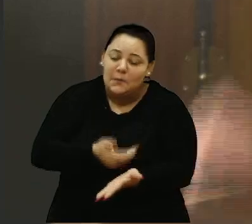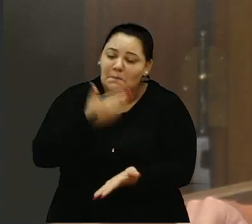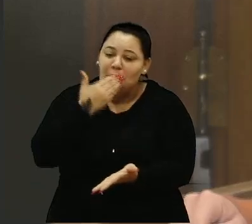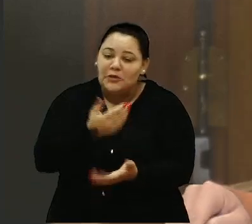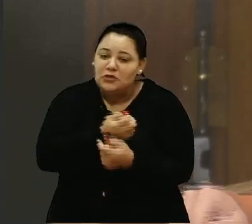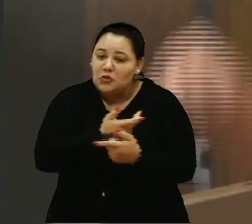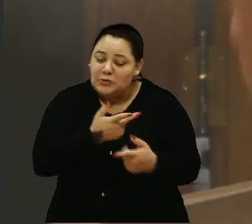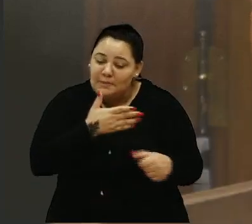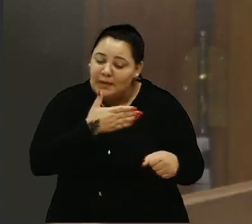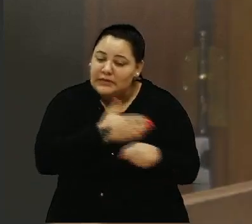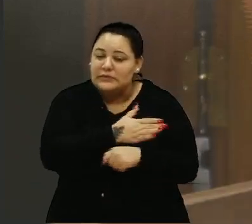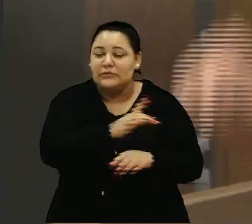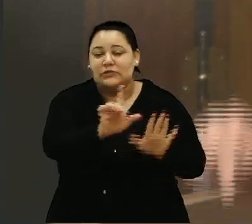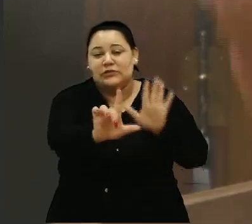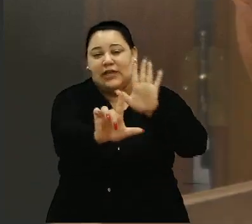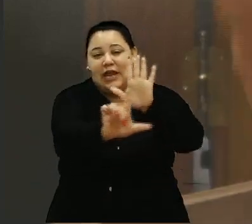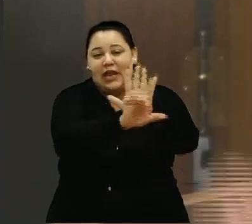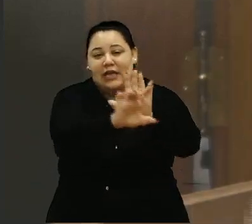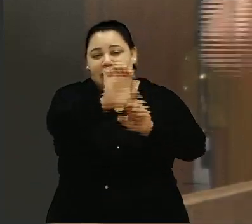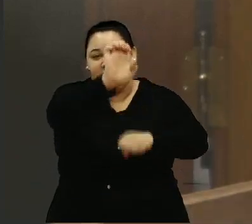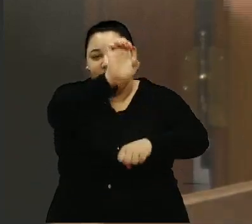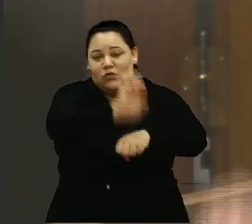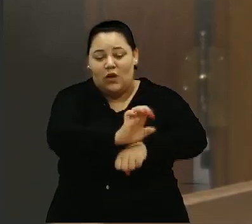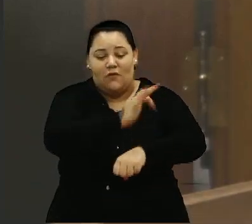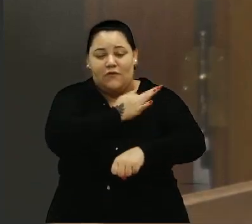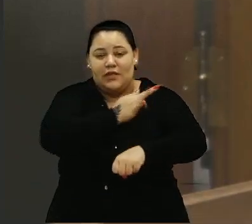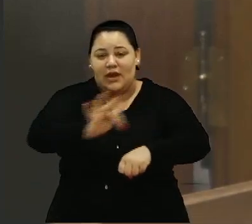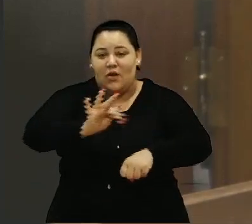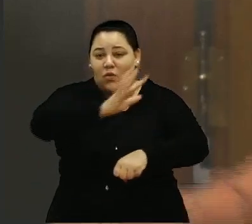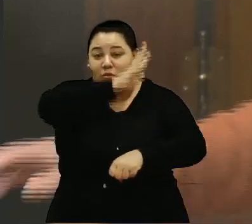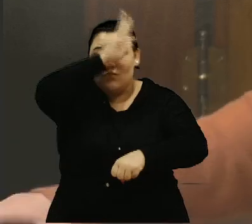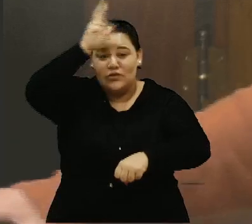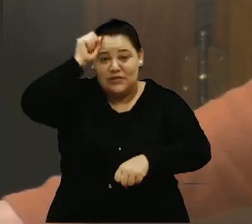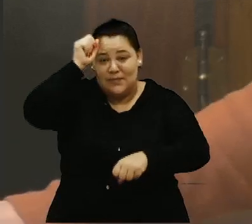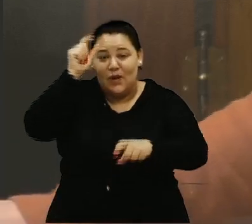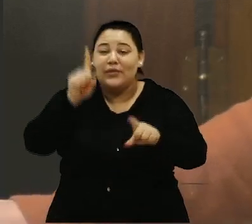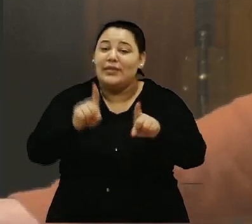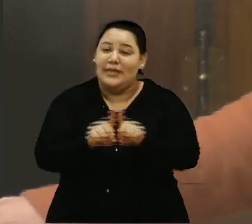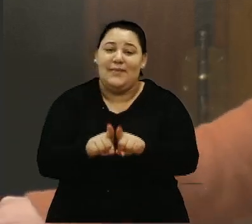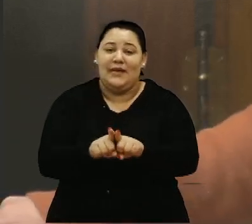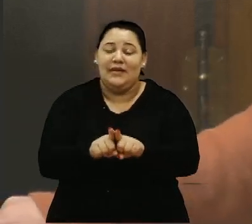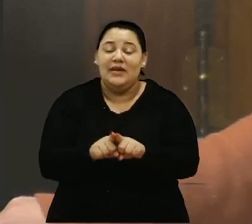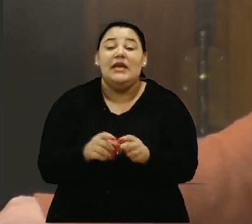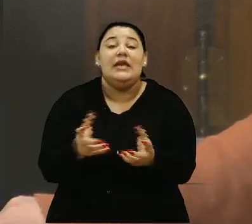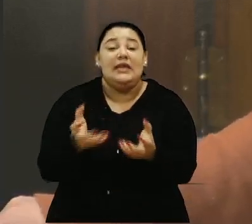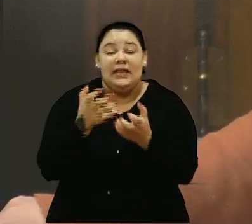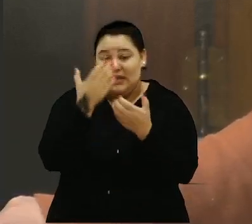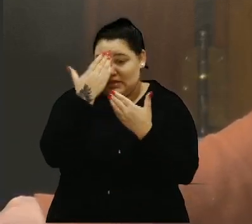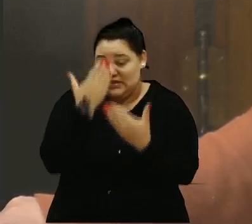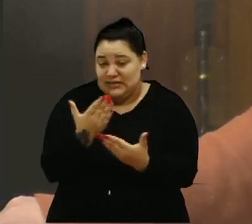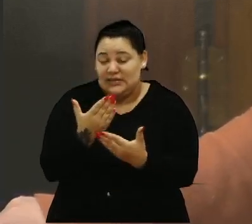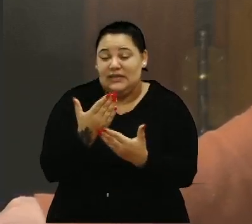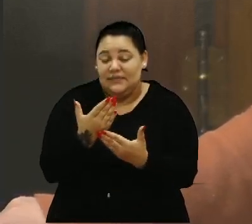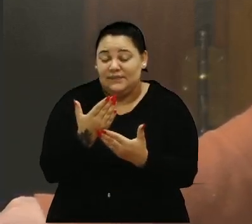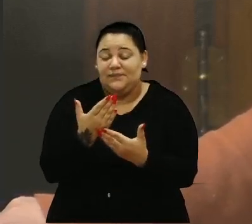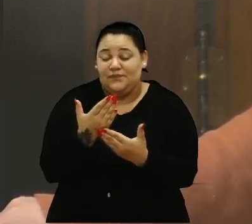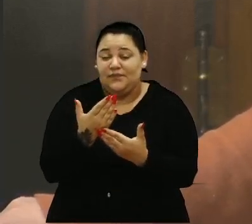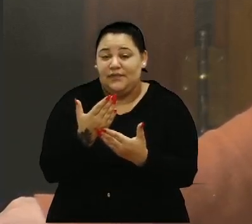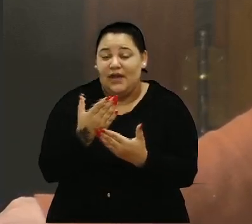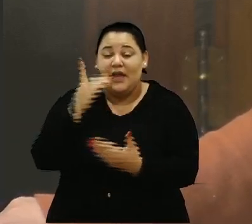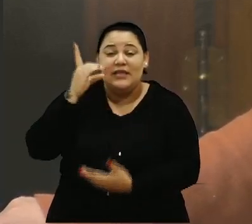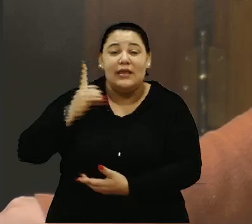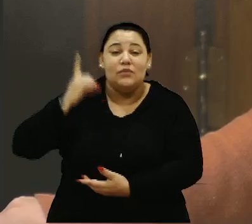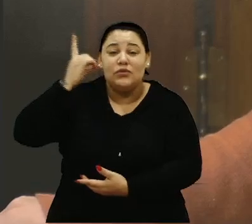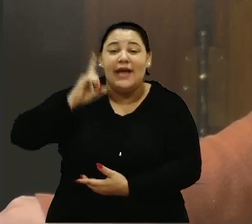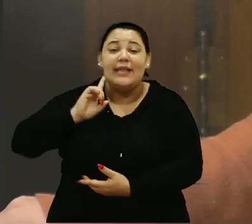na lei estadual, federal, municipal. E agradecer também e principalmente a deputada